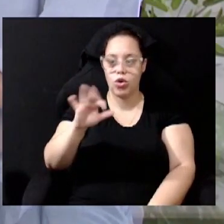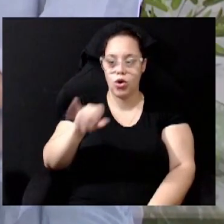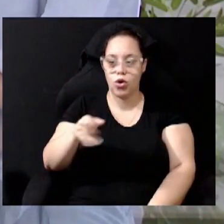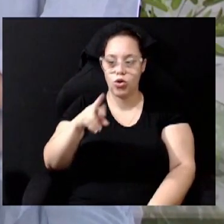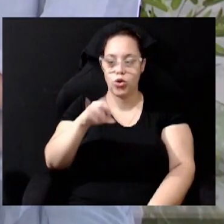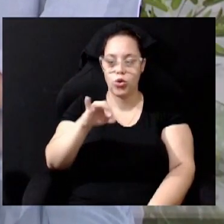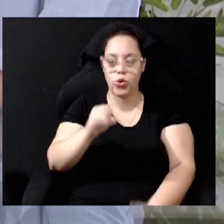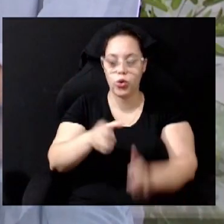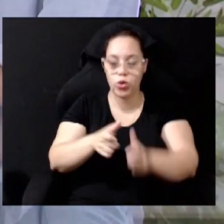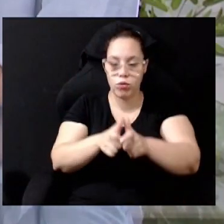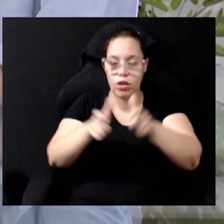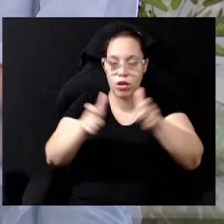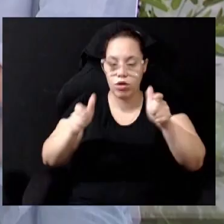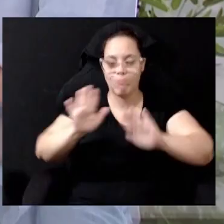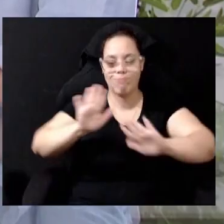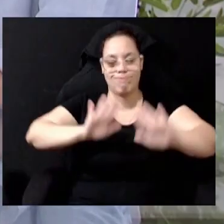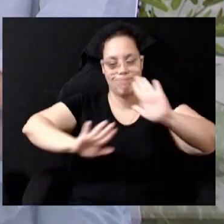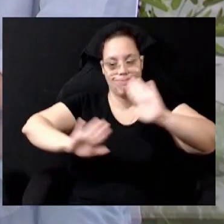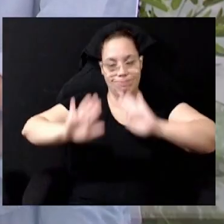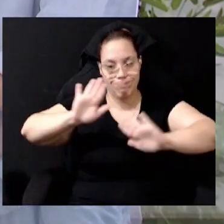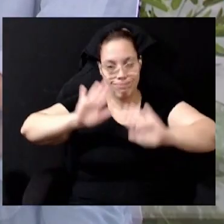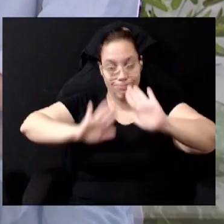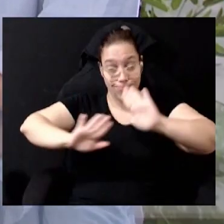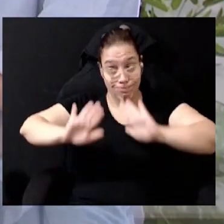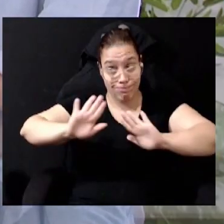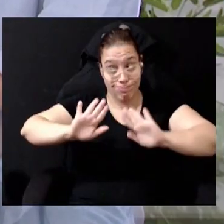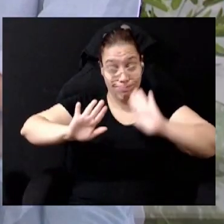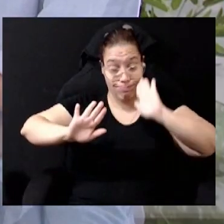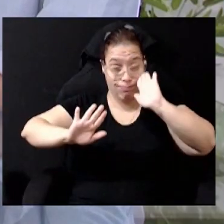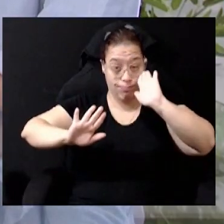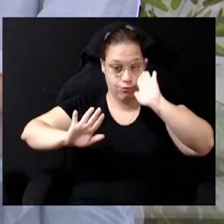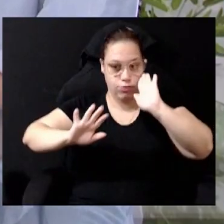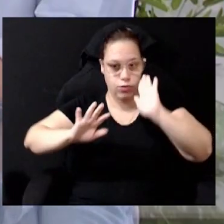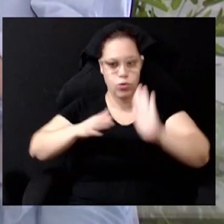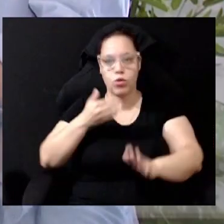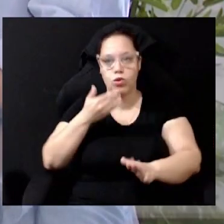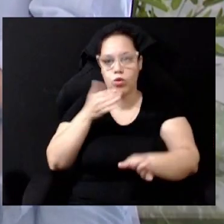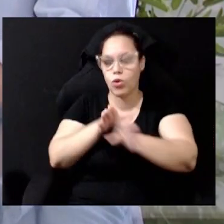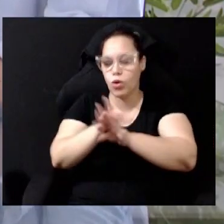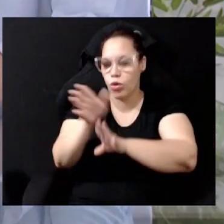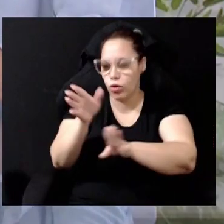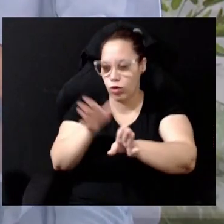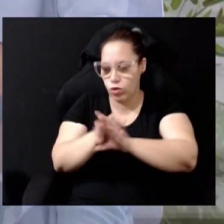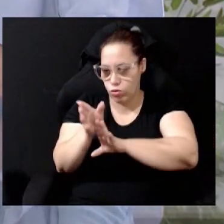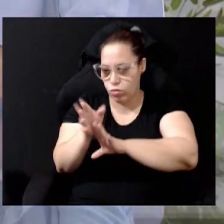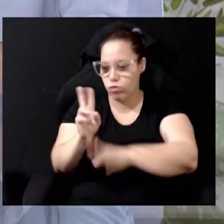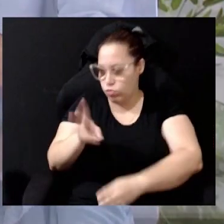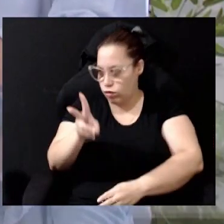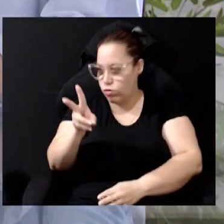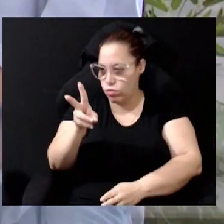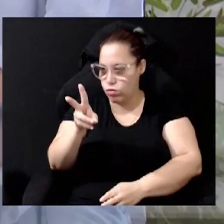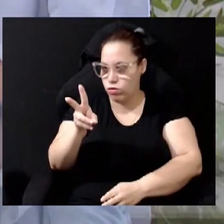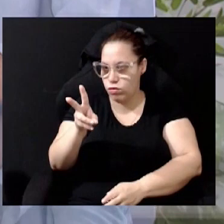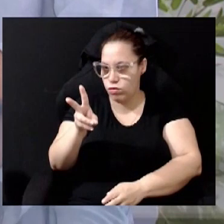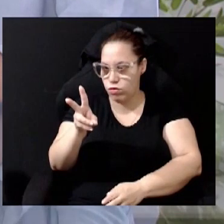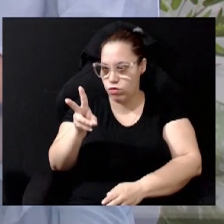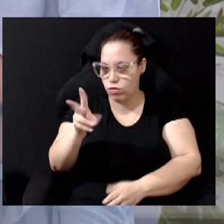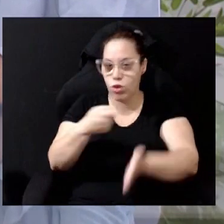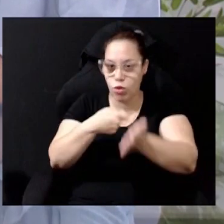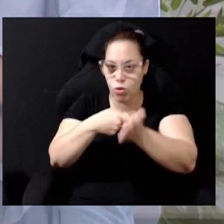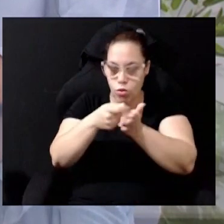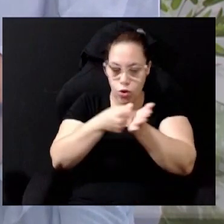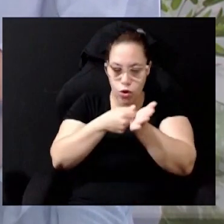tomar um pouquinho de cuidado. Agora, o que eu costumo indicar é sempre lista, põe no papel tudo aquilo que você